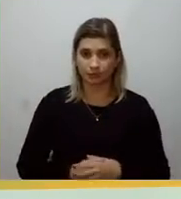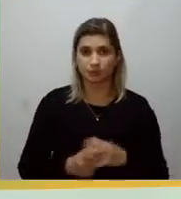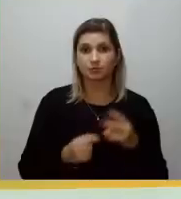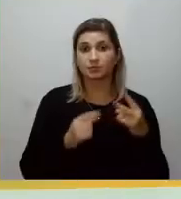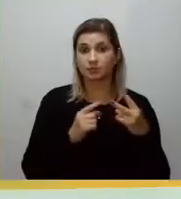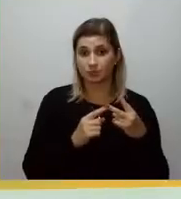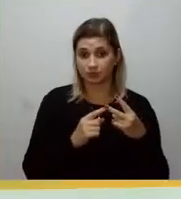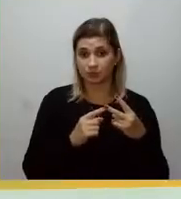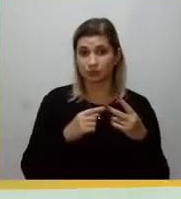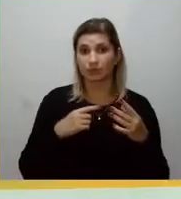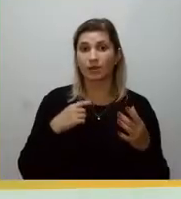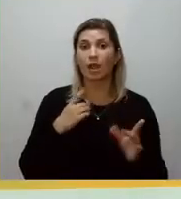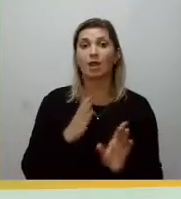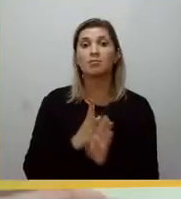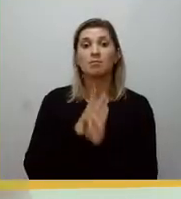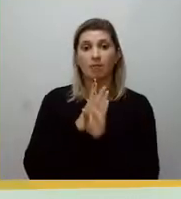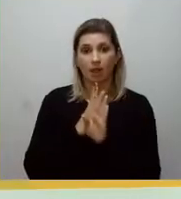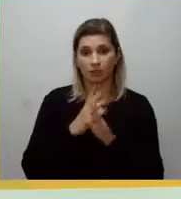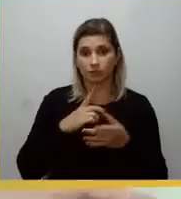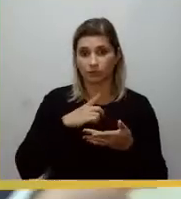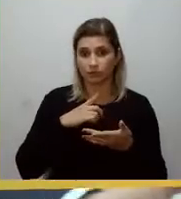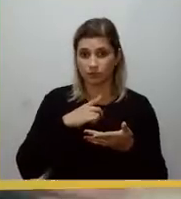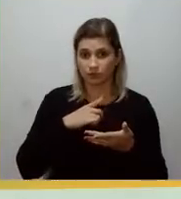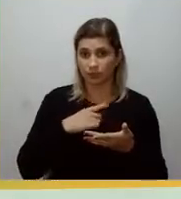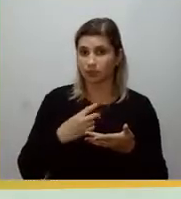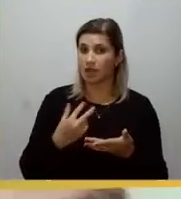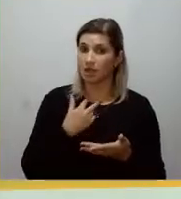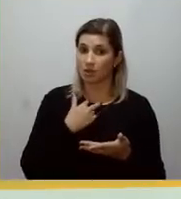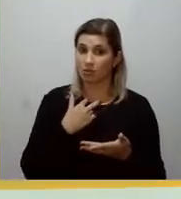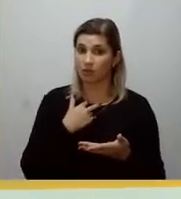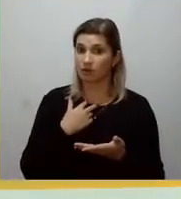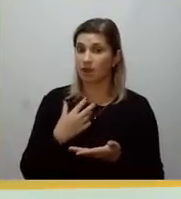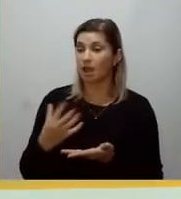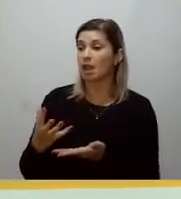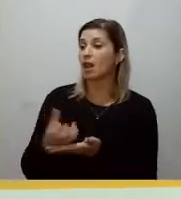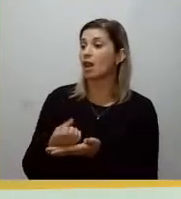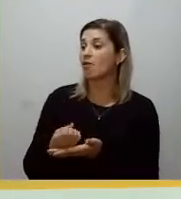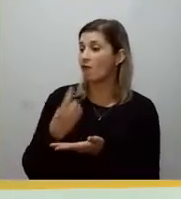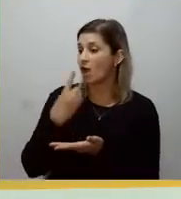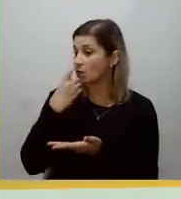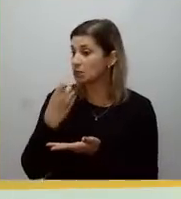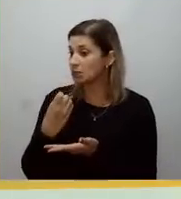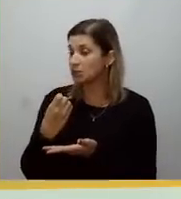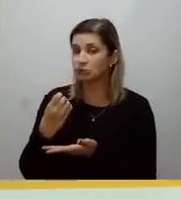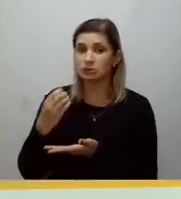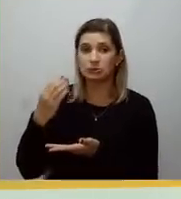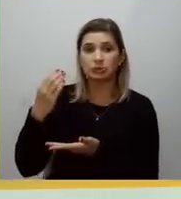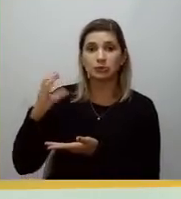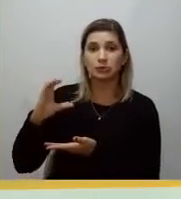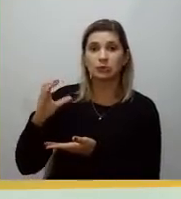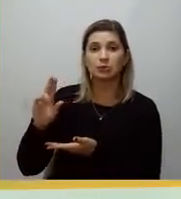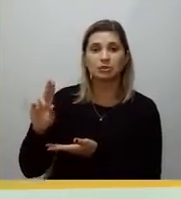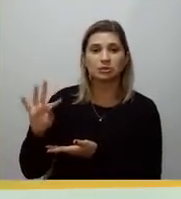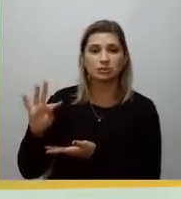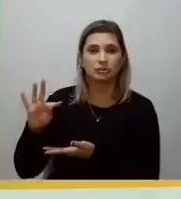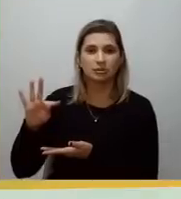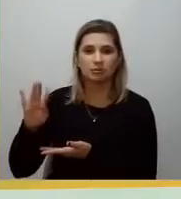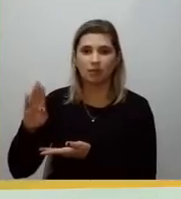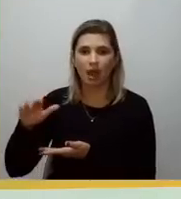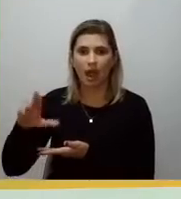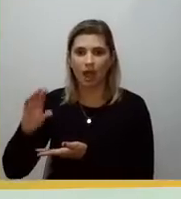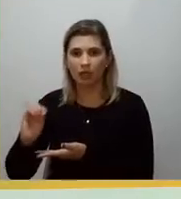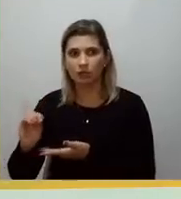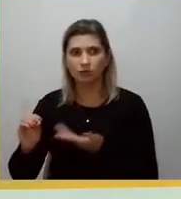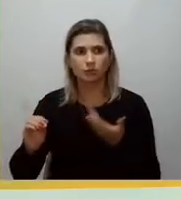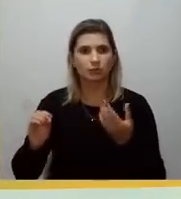o impacto que tinha de você não poder levar o lixo nem para Curitibanos, nem para o Tarcísio Costa, aquilo ficou uma confusão muito grande. Por que